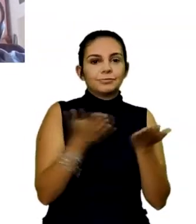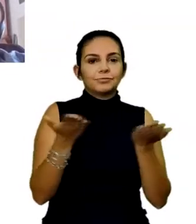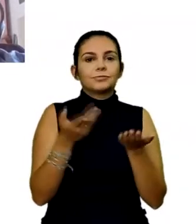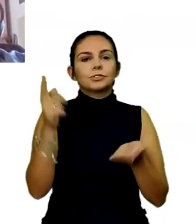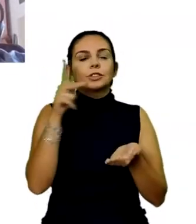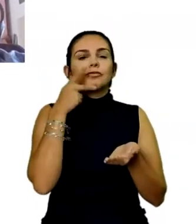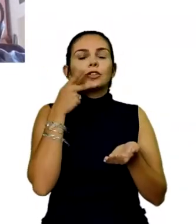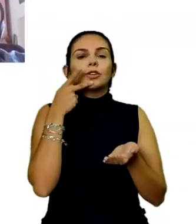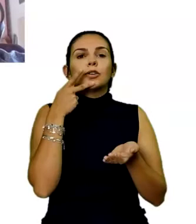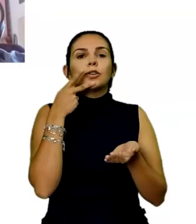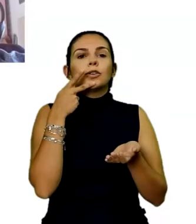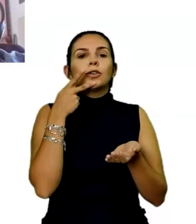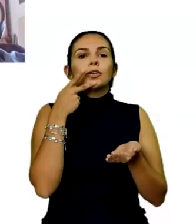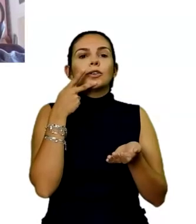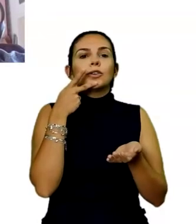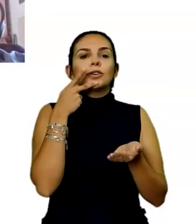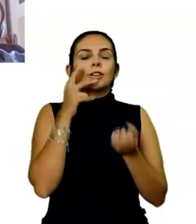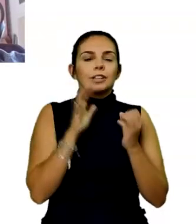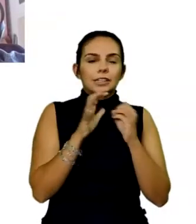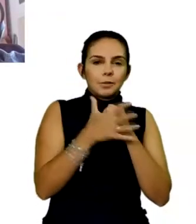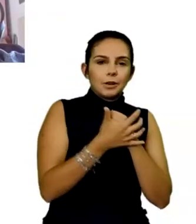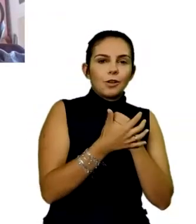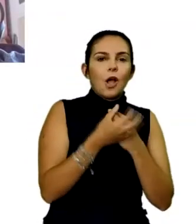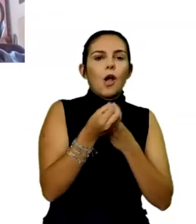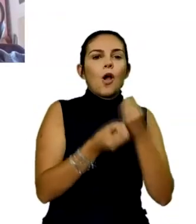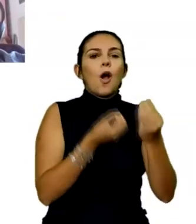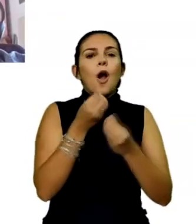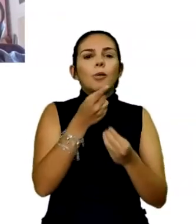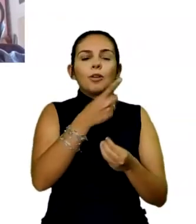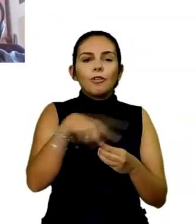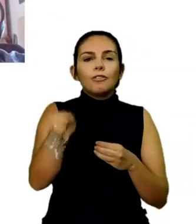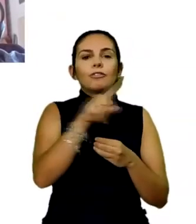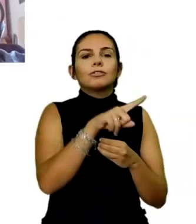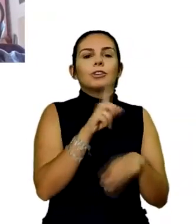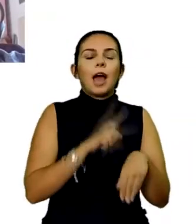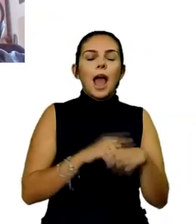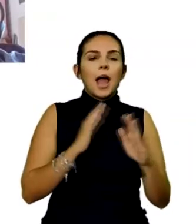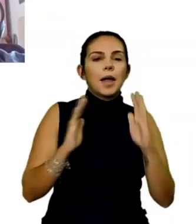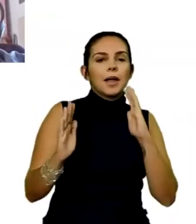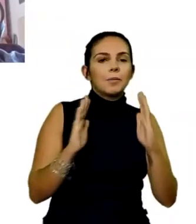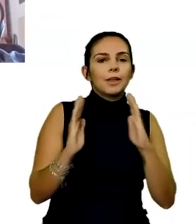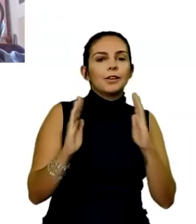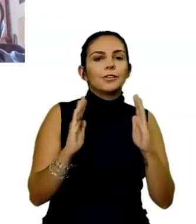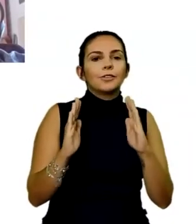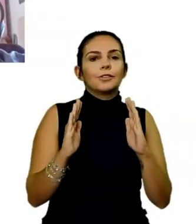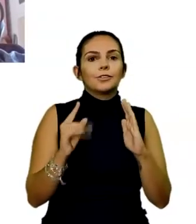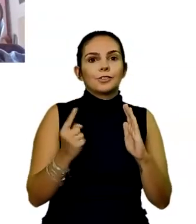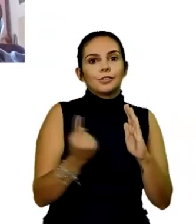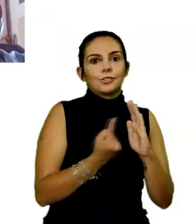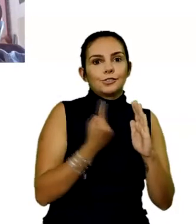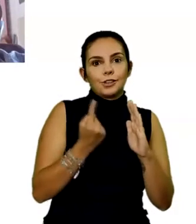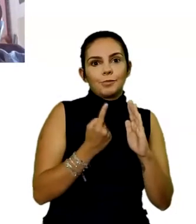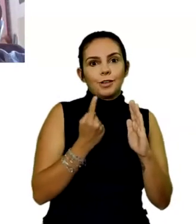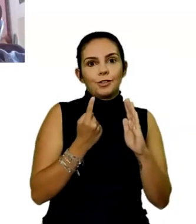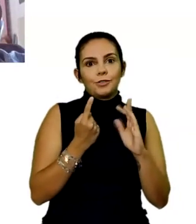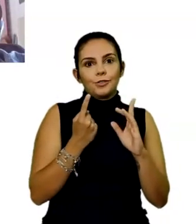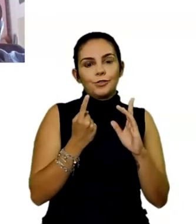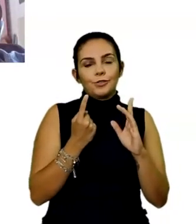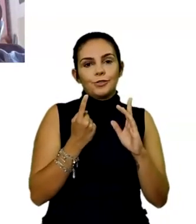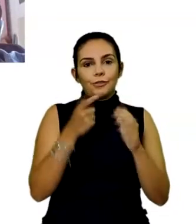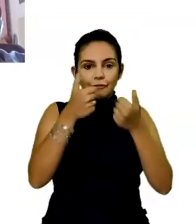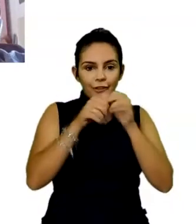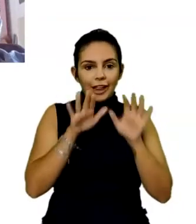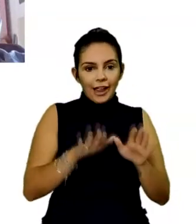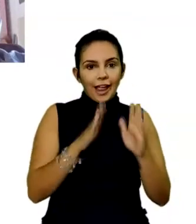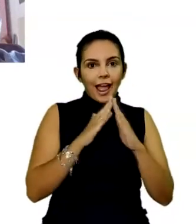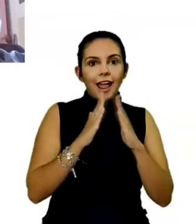impressão. Agora, vocês falaram da pandemia aí, né? Como é que foram para vocês esse período de isolamento social em